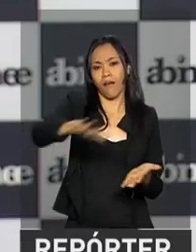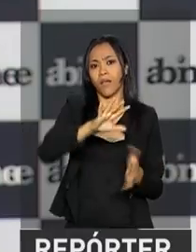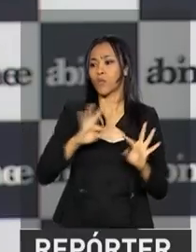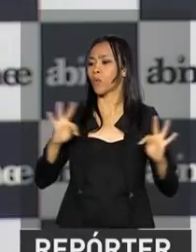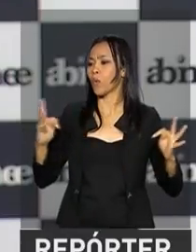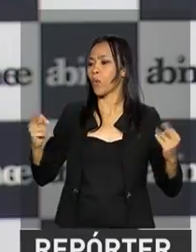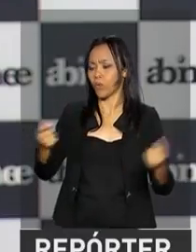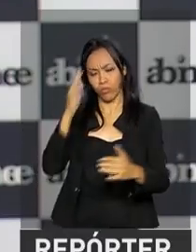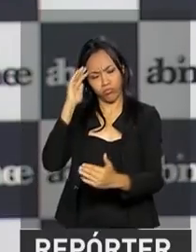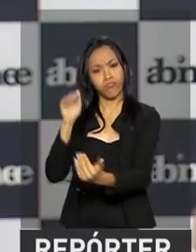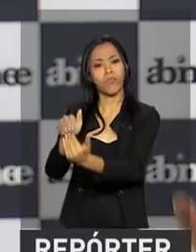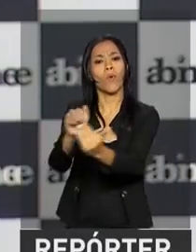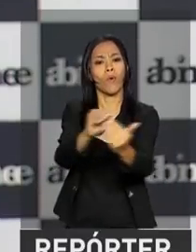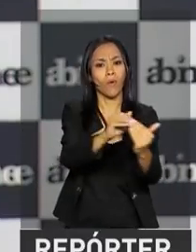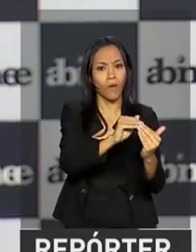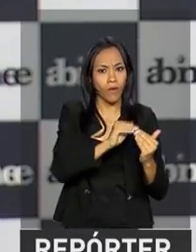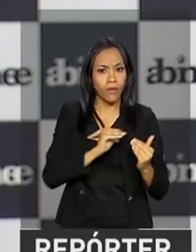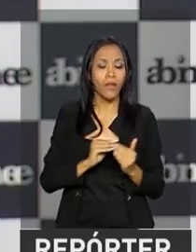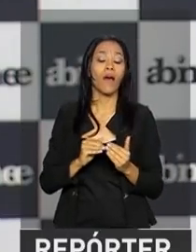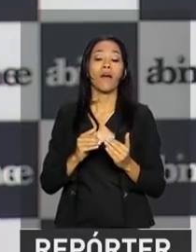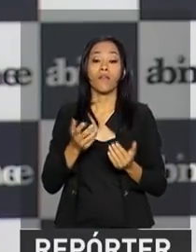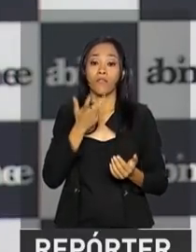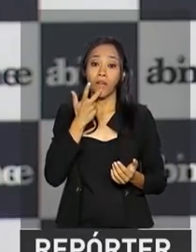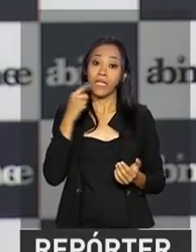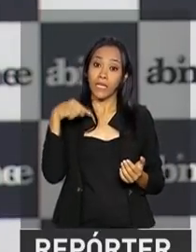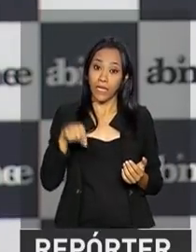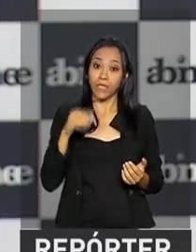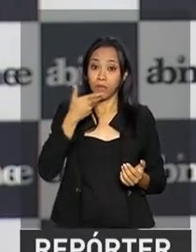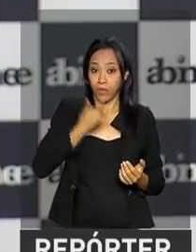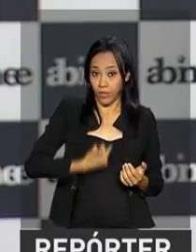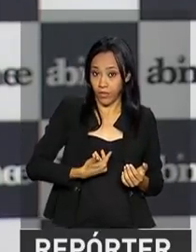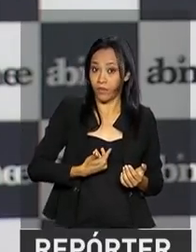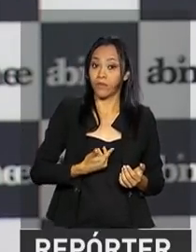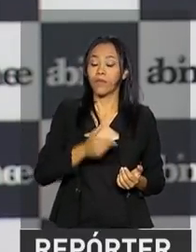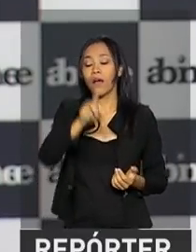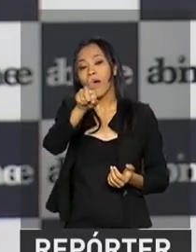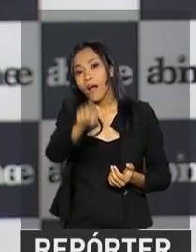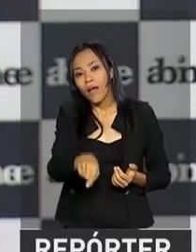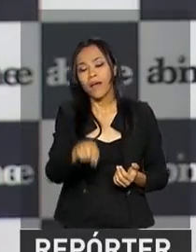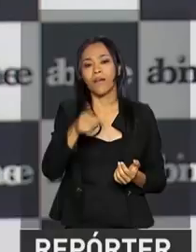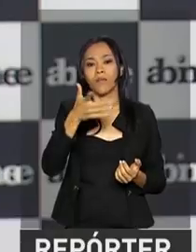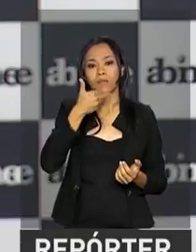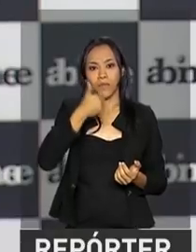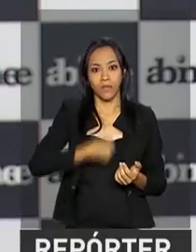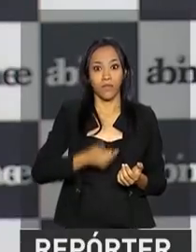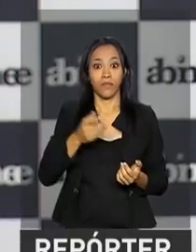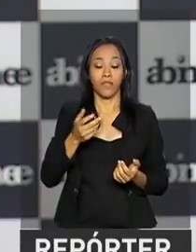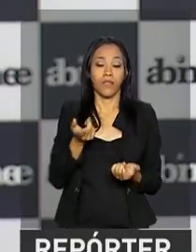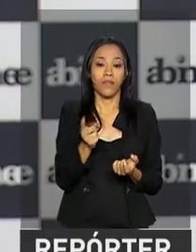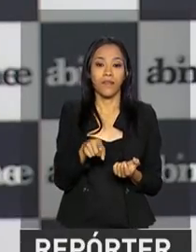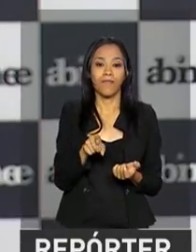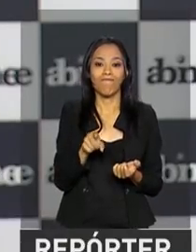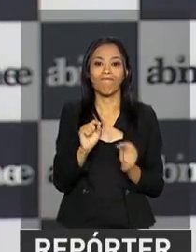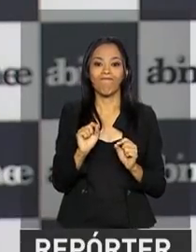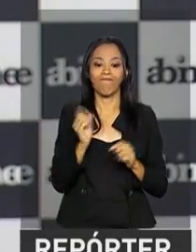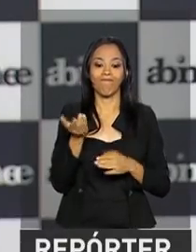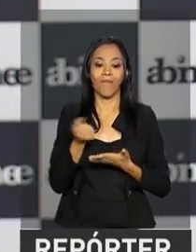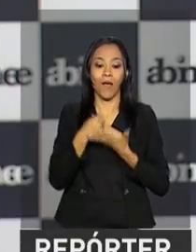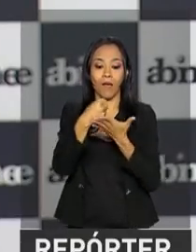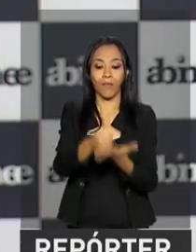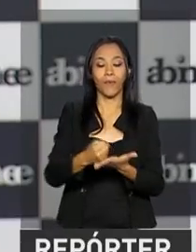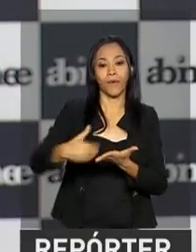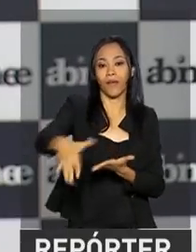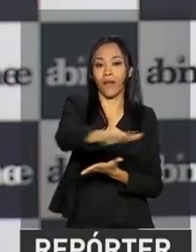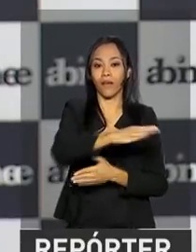de dizer que esta neste pleito é um pleito que facilita naturalmente atividade no setor